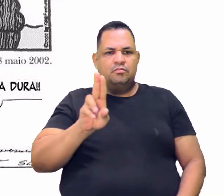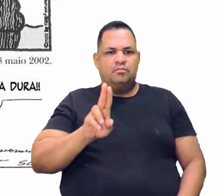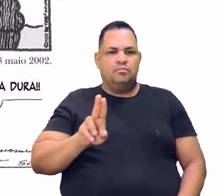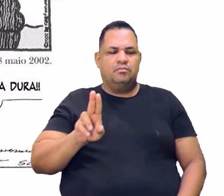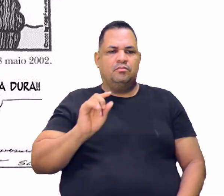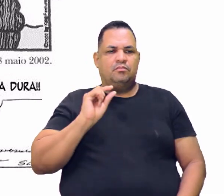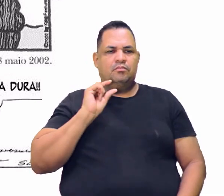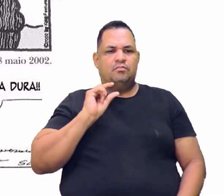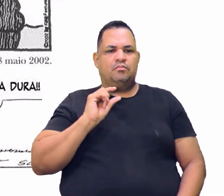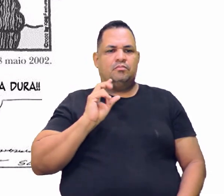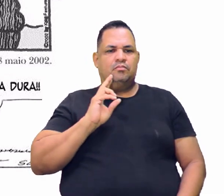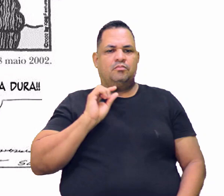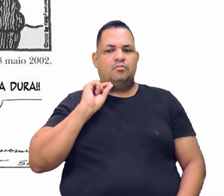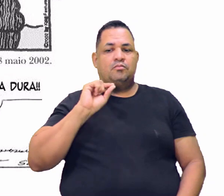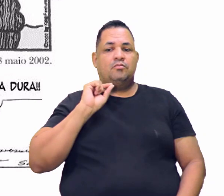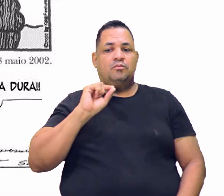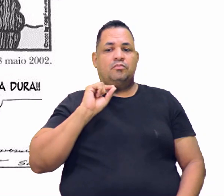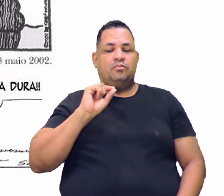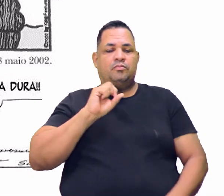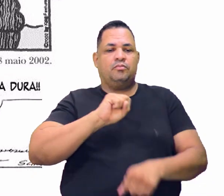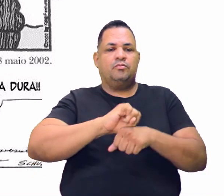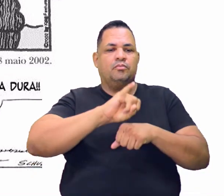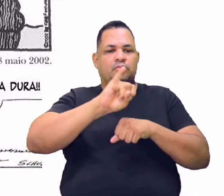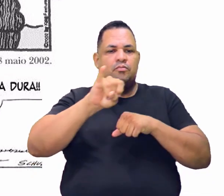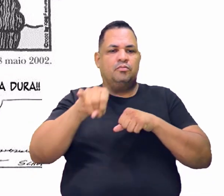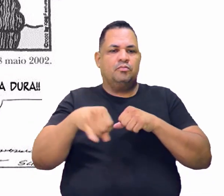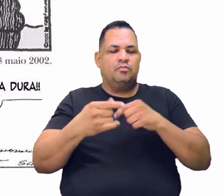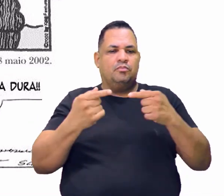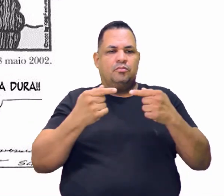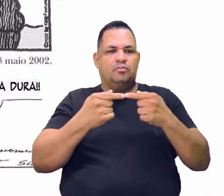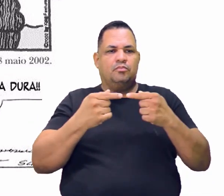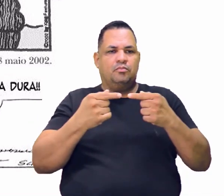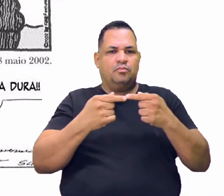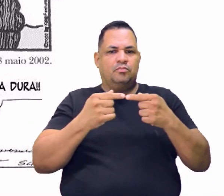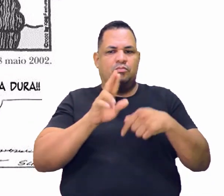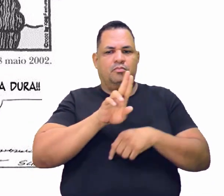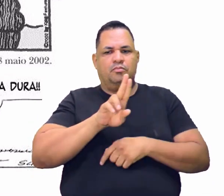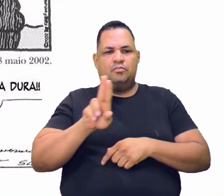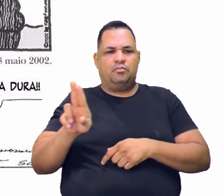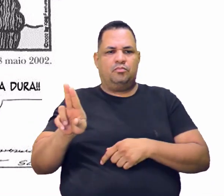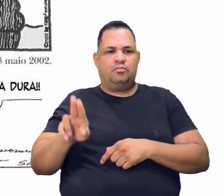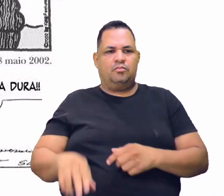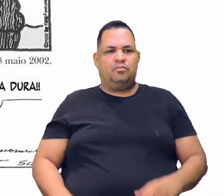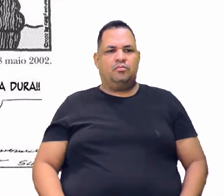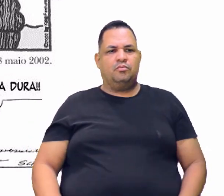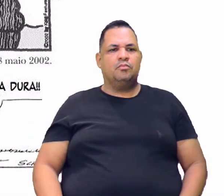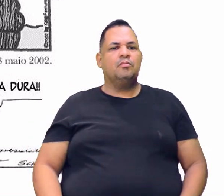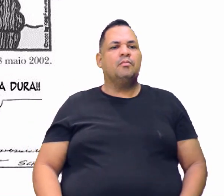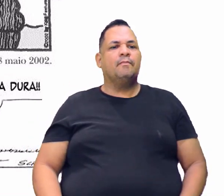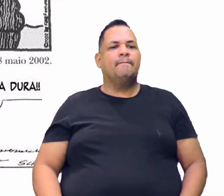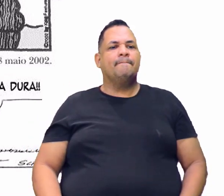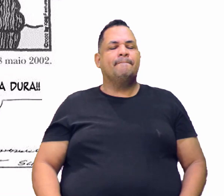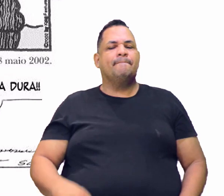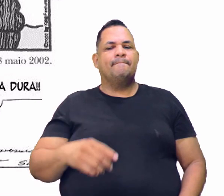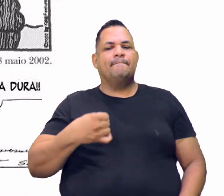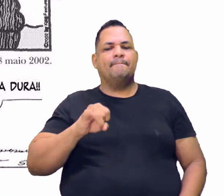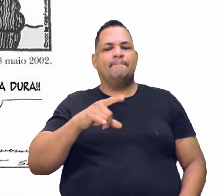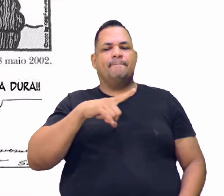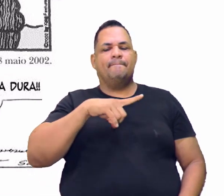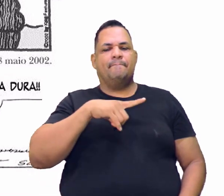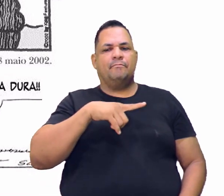sempre o quê? Ó, adjetivo vai concordar com o nome, tá certo? Se eu tenho um nome